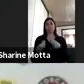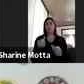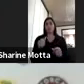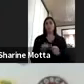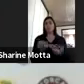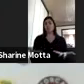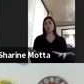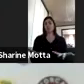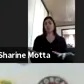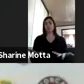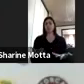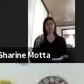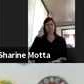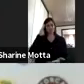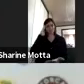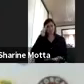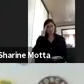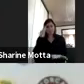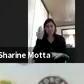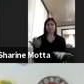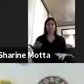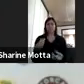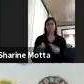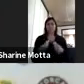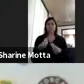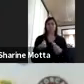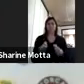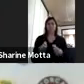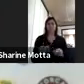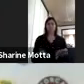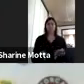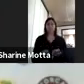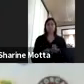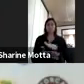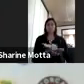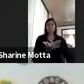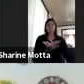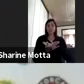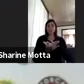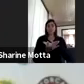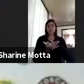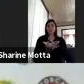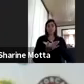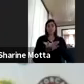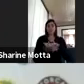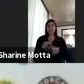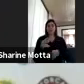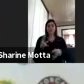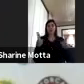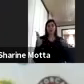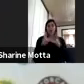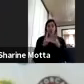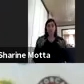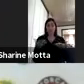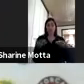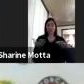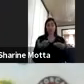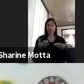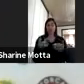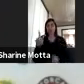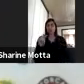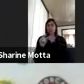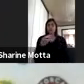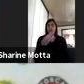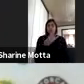consigo entender. É como reduzir agora o auxílio emergencial. Nós estamos saindo da nossa pauta aqui, mas infelizmente a gente tem que citar como é que muda.